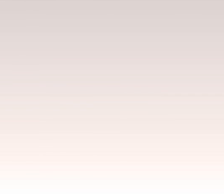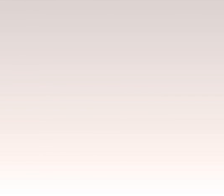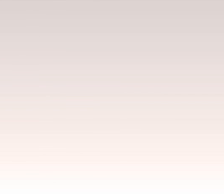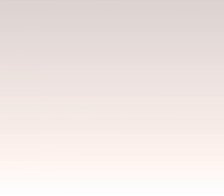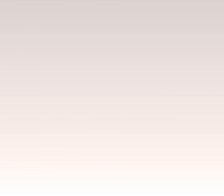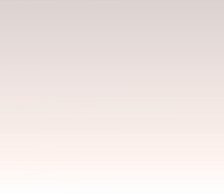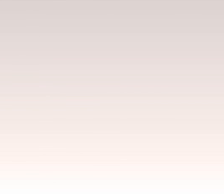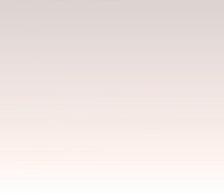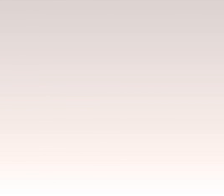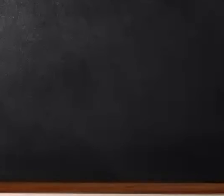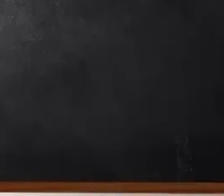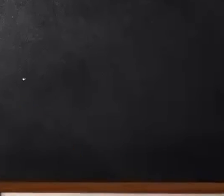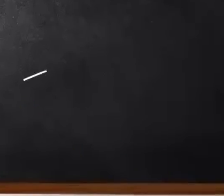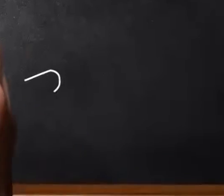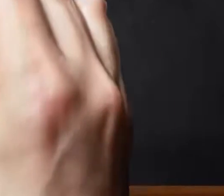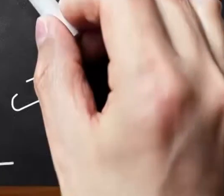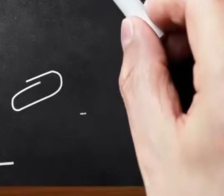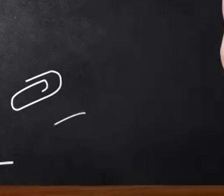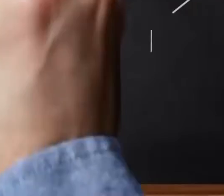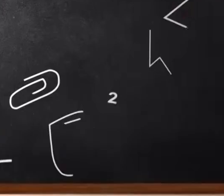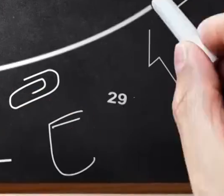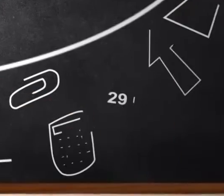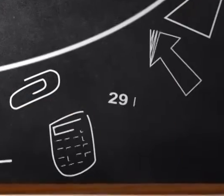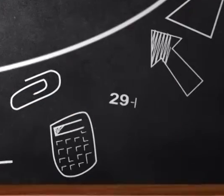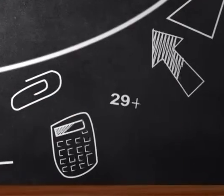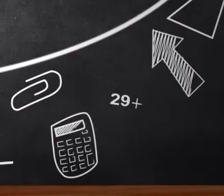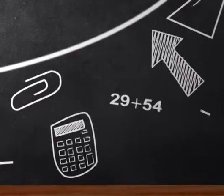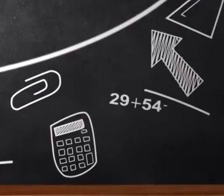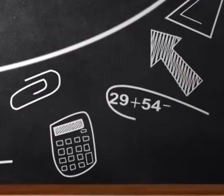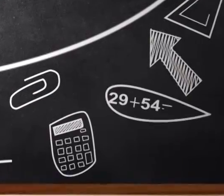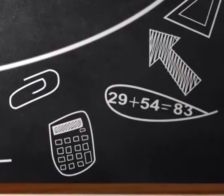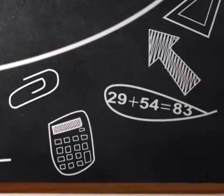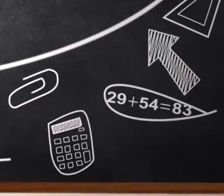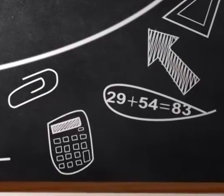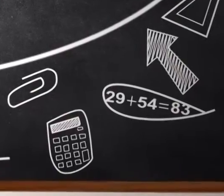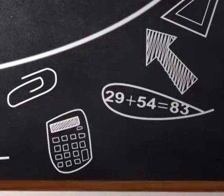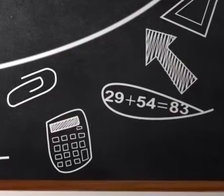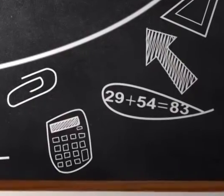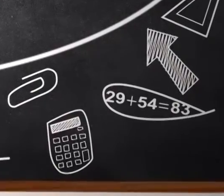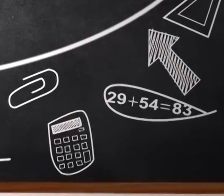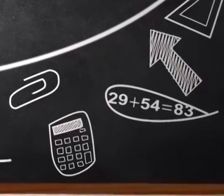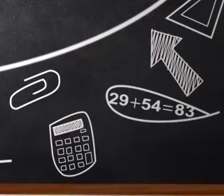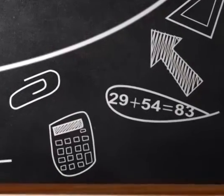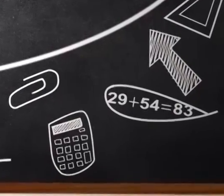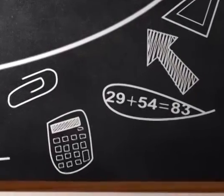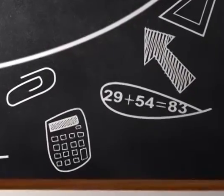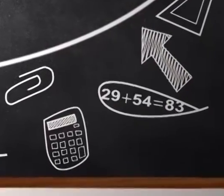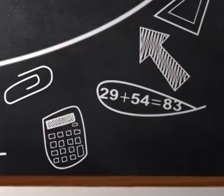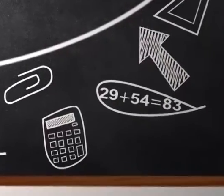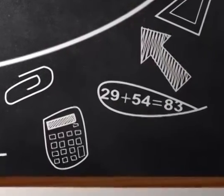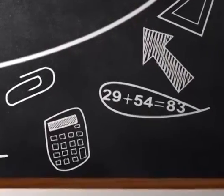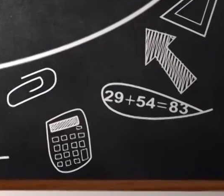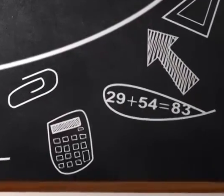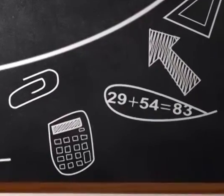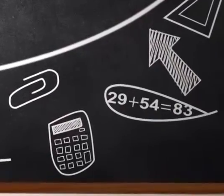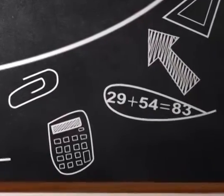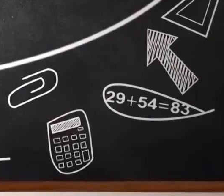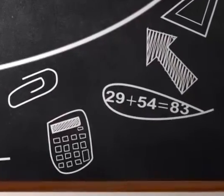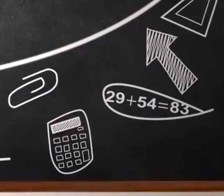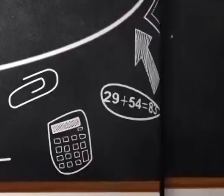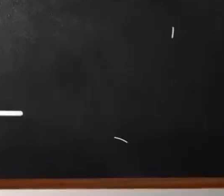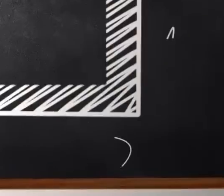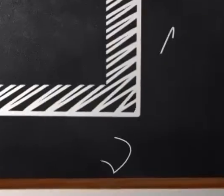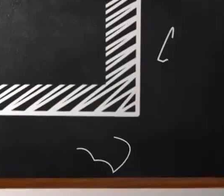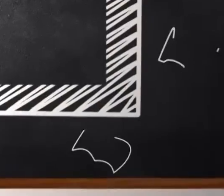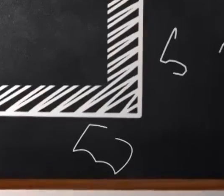ele traz a personificação da morte, chamando ela de amiga. E ele conversa com ela, ele traz